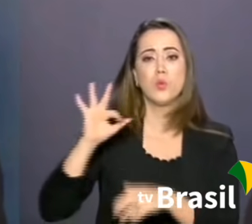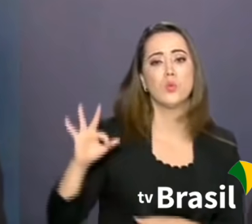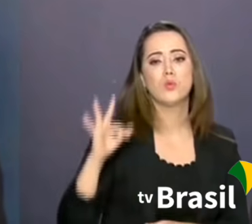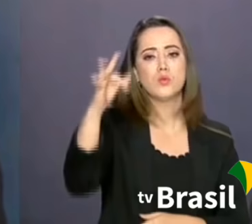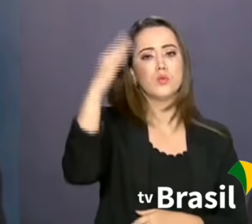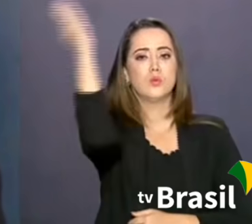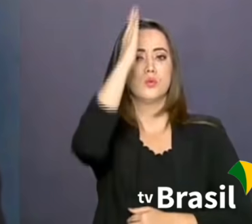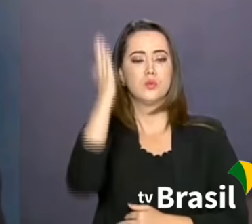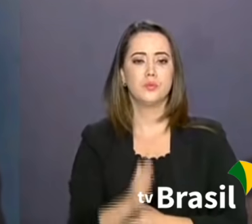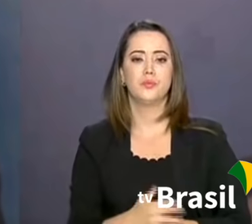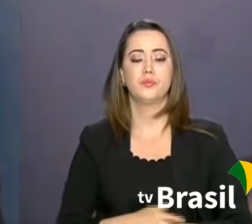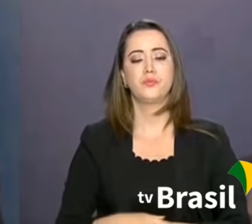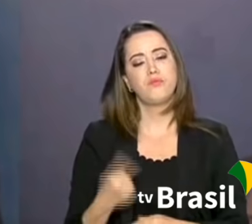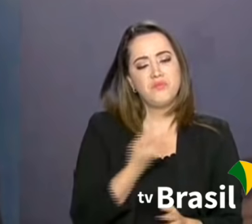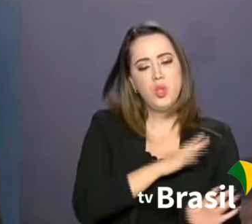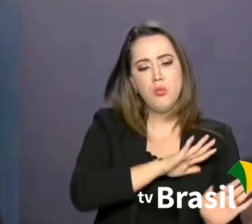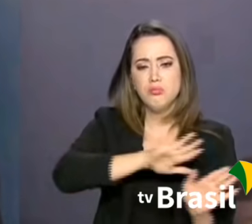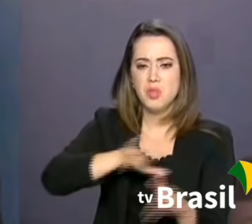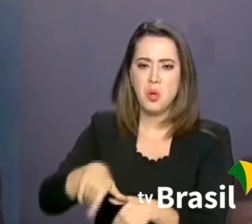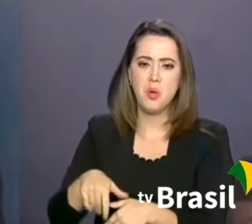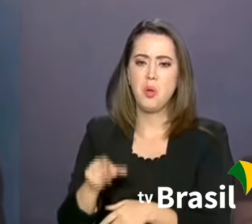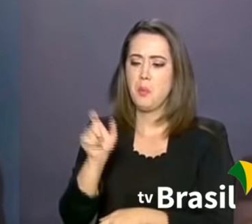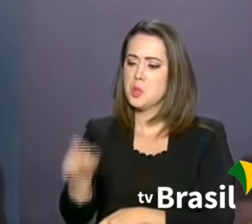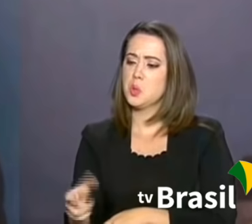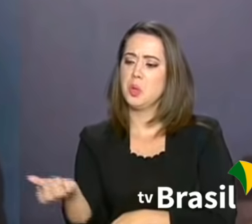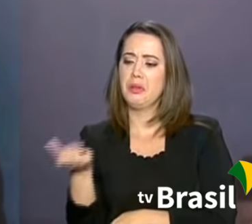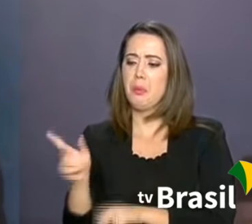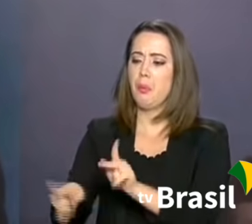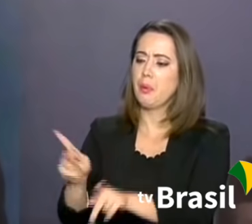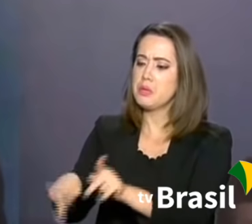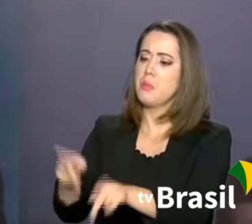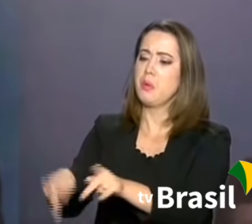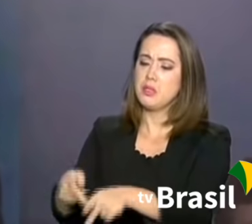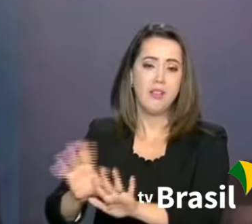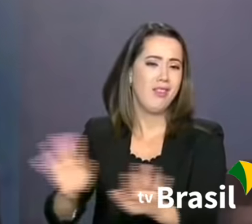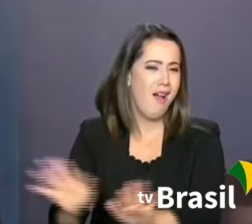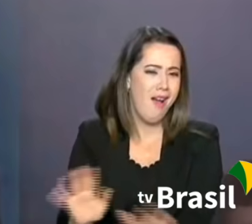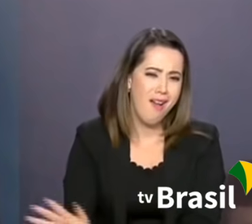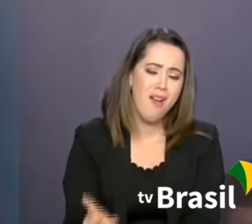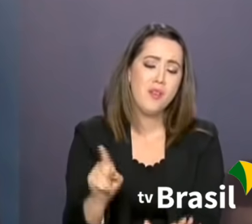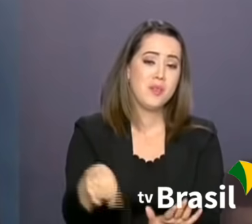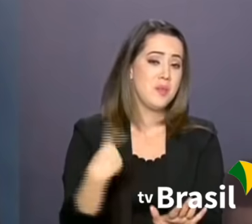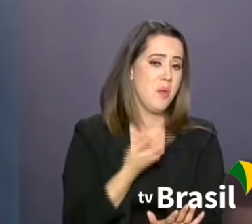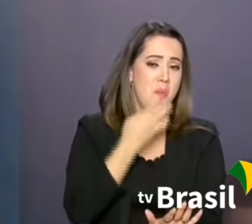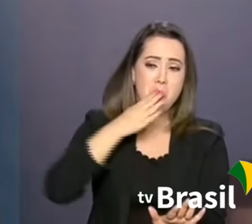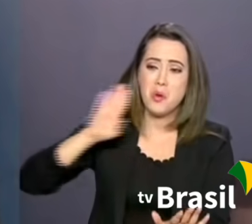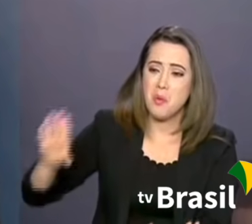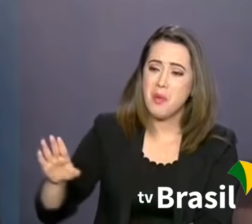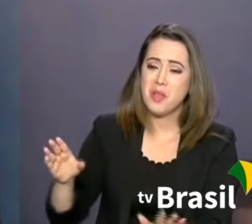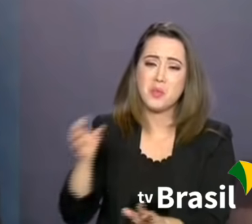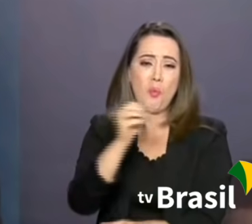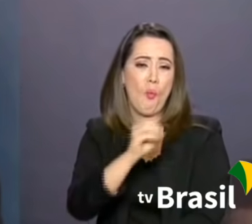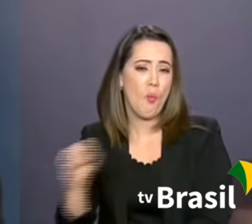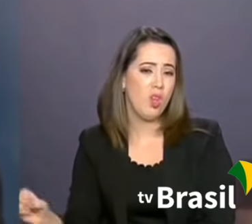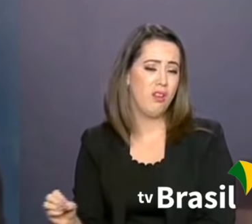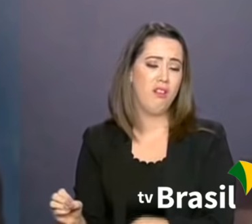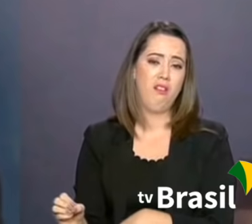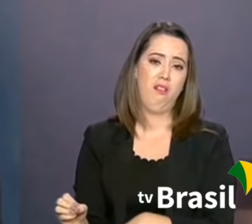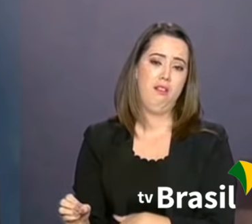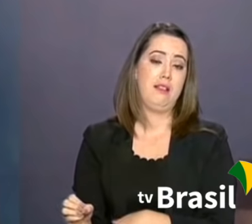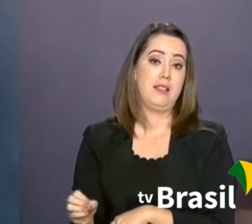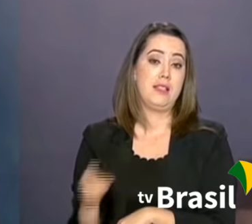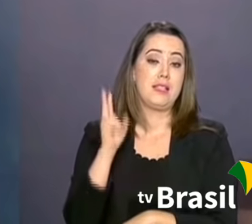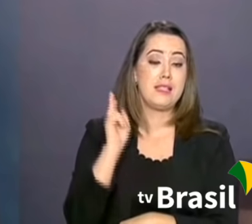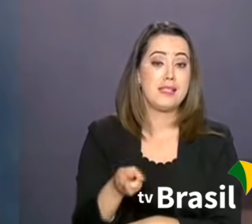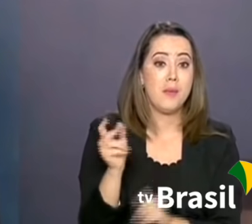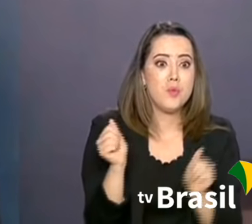Brasil, deixando de lado o populismo, deixando de lado as promessas vazias, sempre ao lado